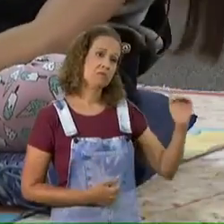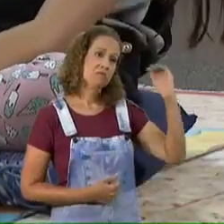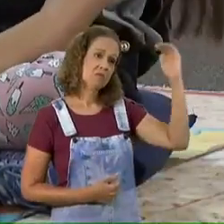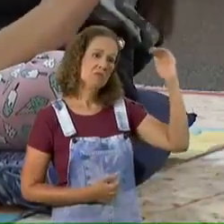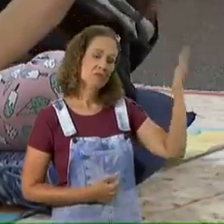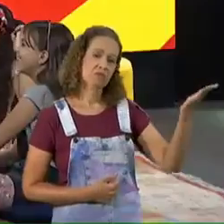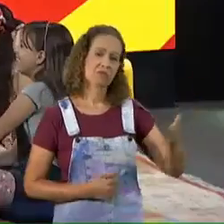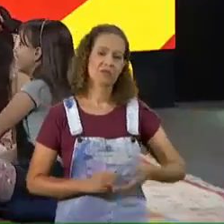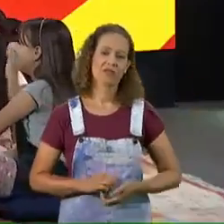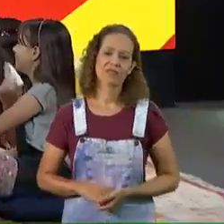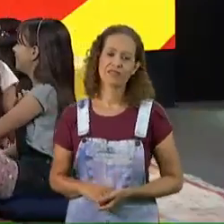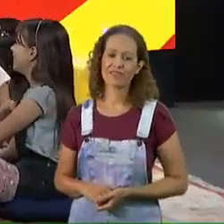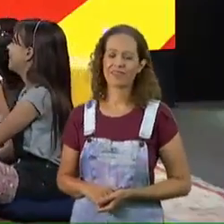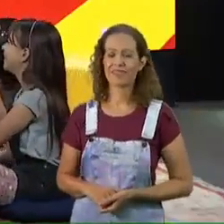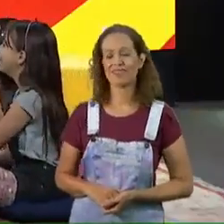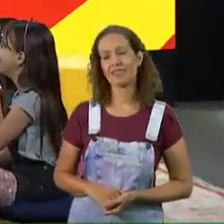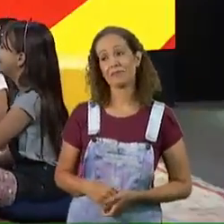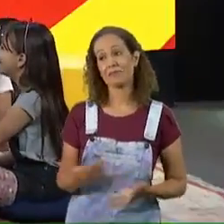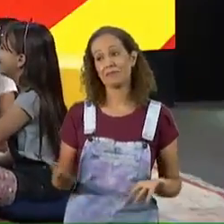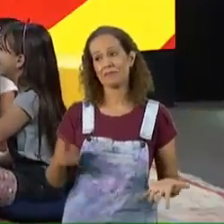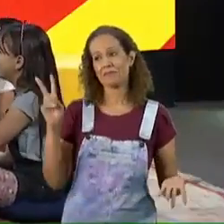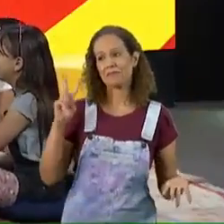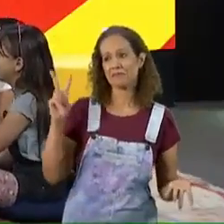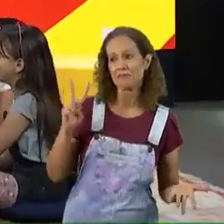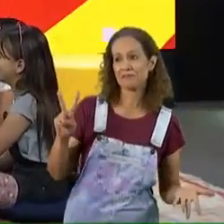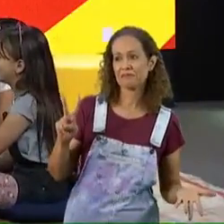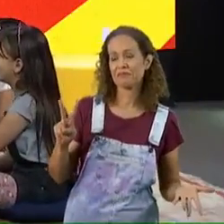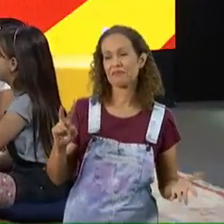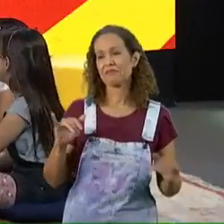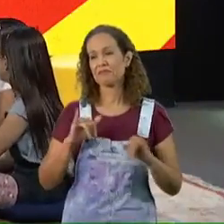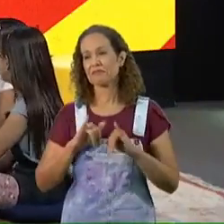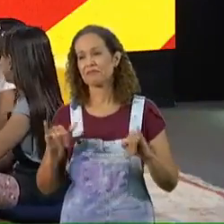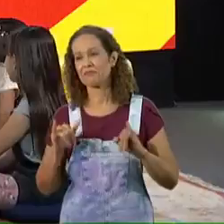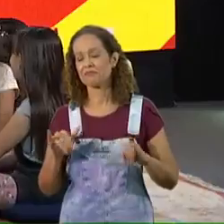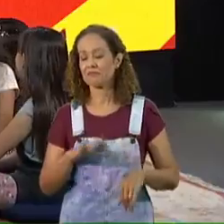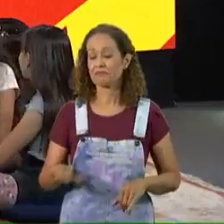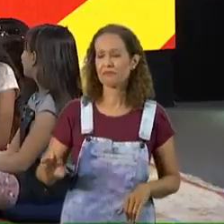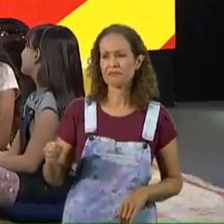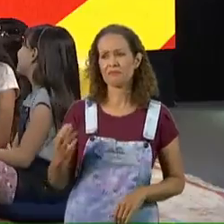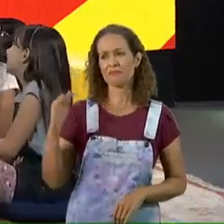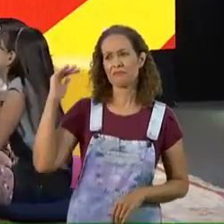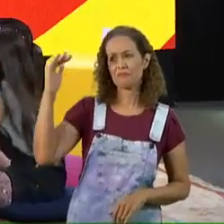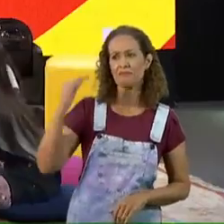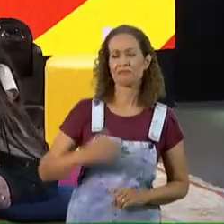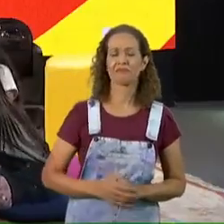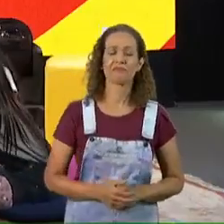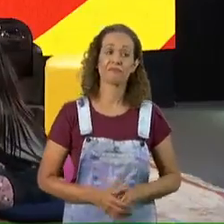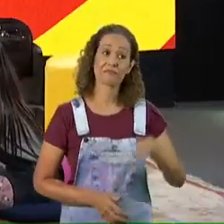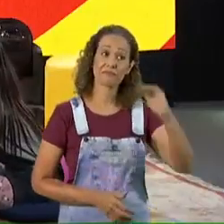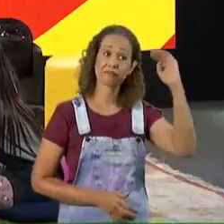Não! Quando conta a história, é criança ou adulto? Adulto.